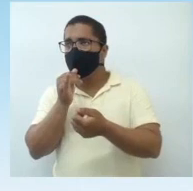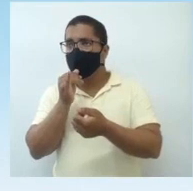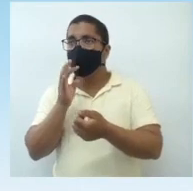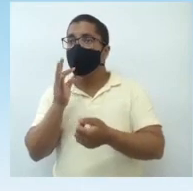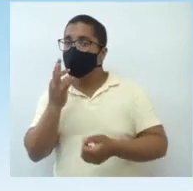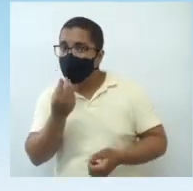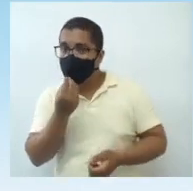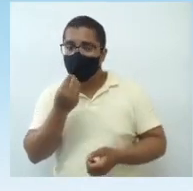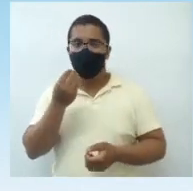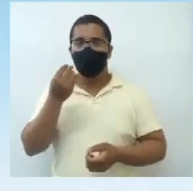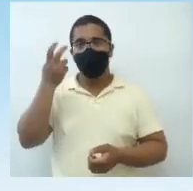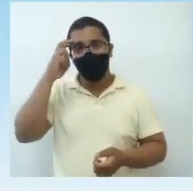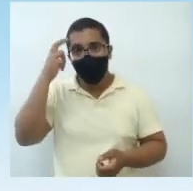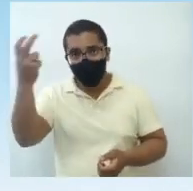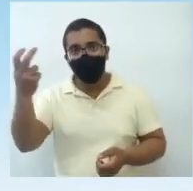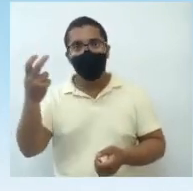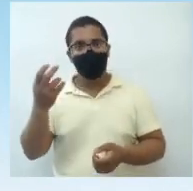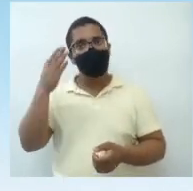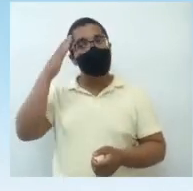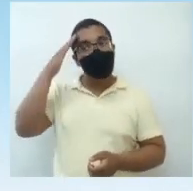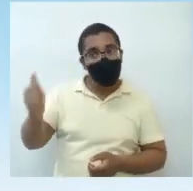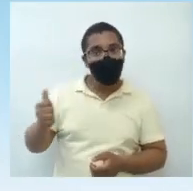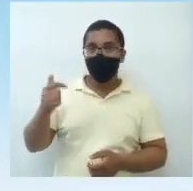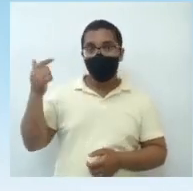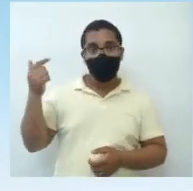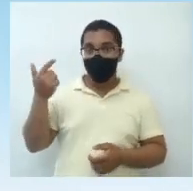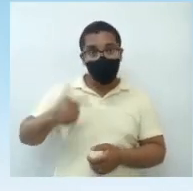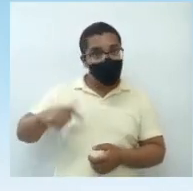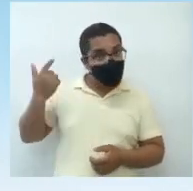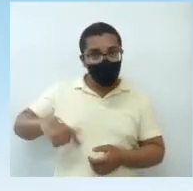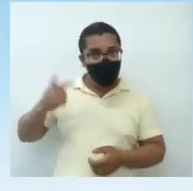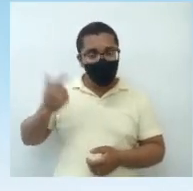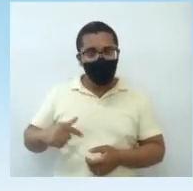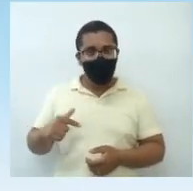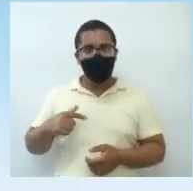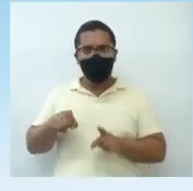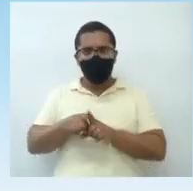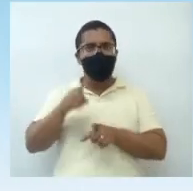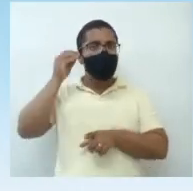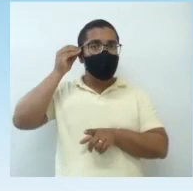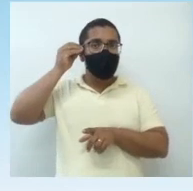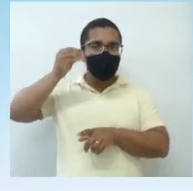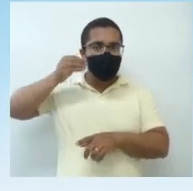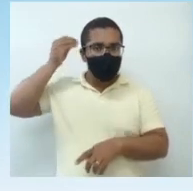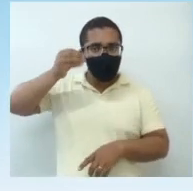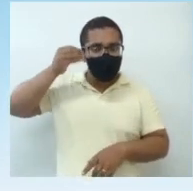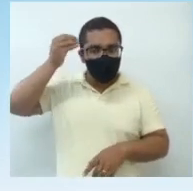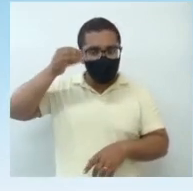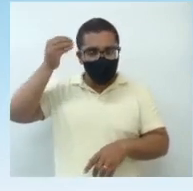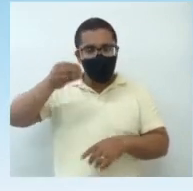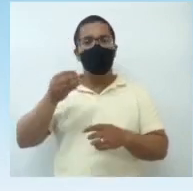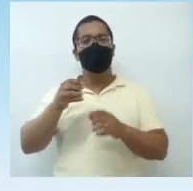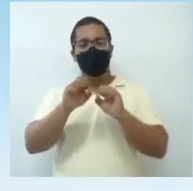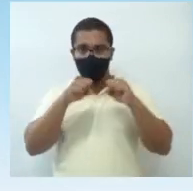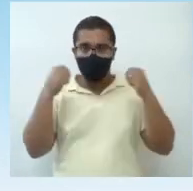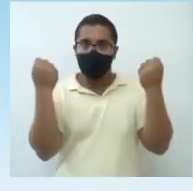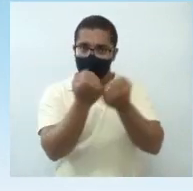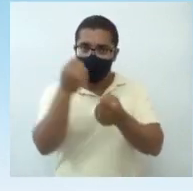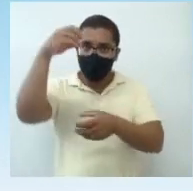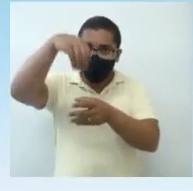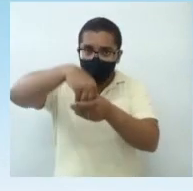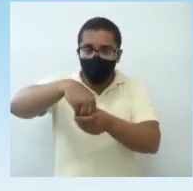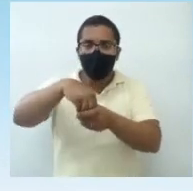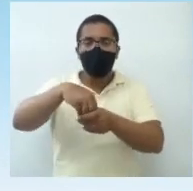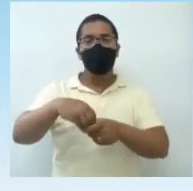conhecer da cultura do conhecimento do saber junto com a minha experiência ao na sociedade com os dois feridos